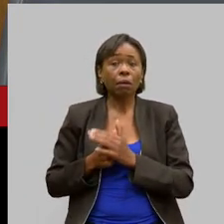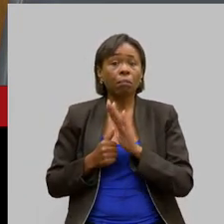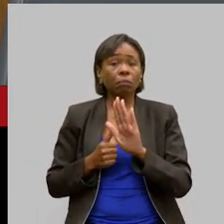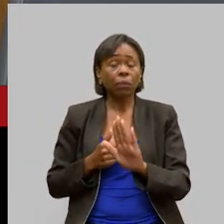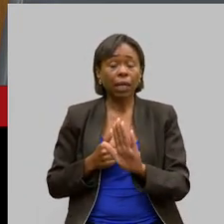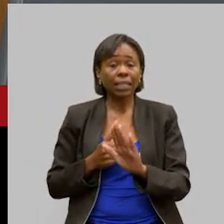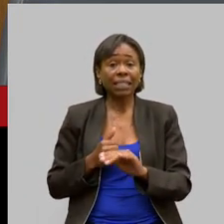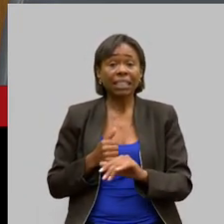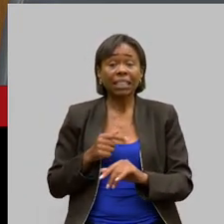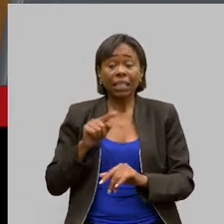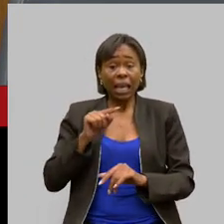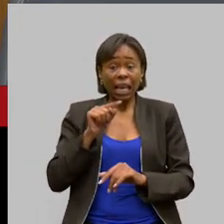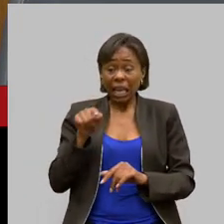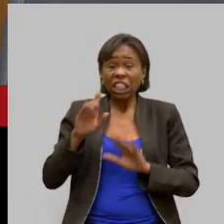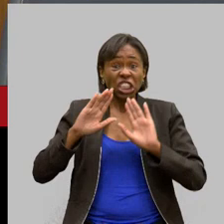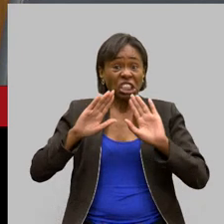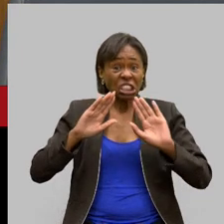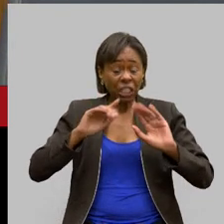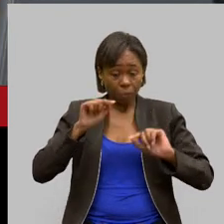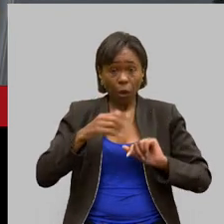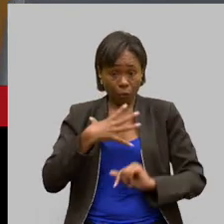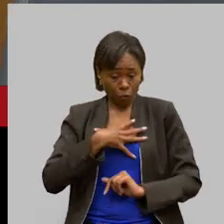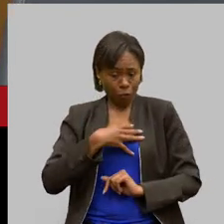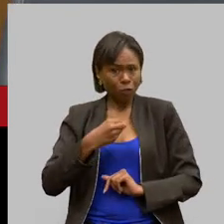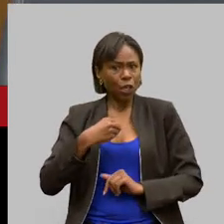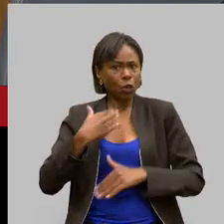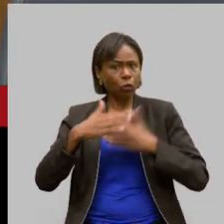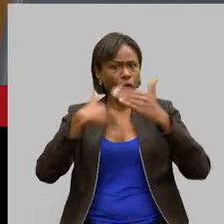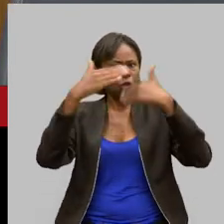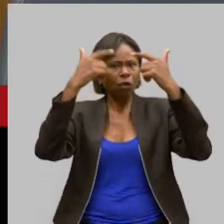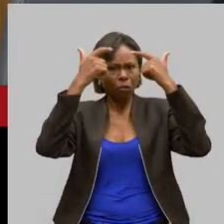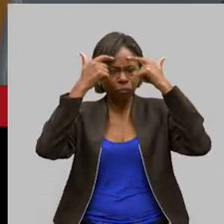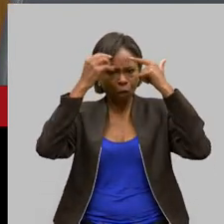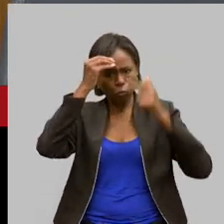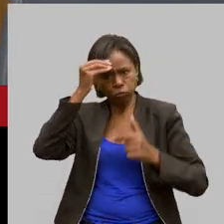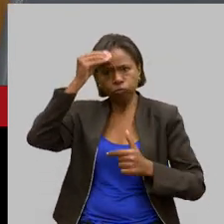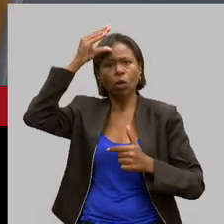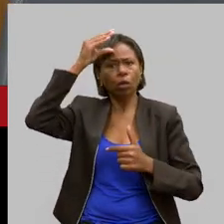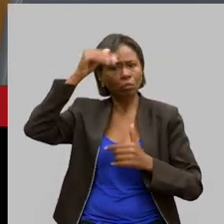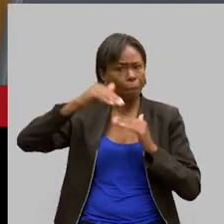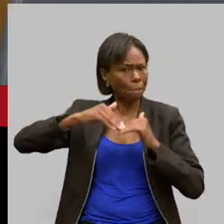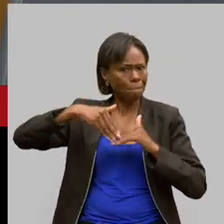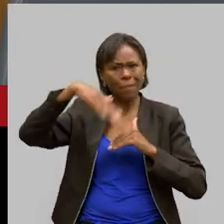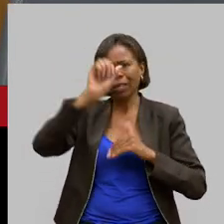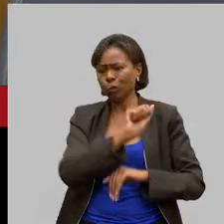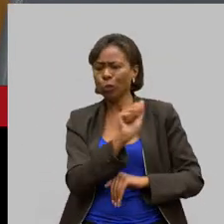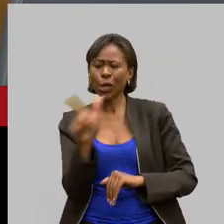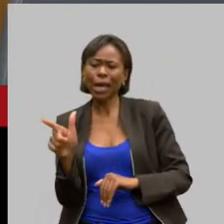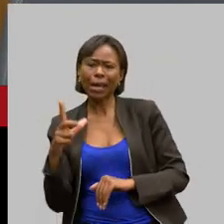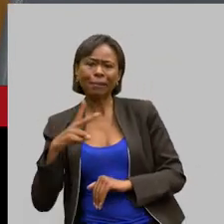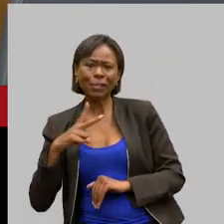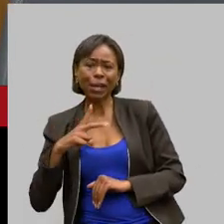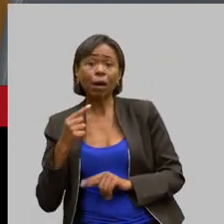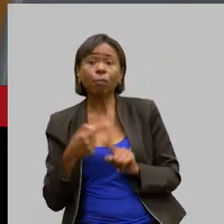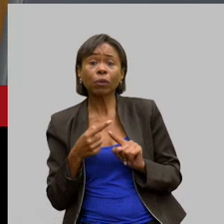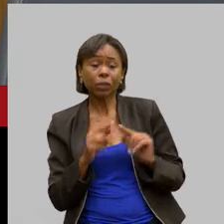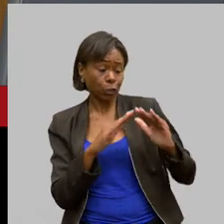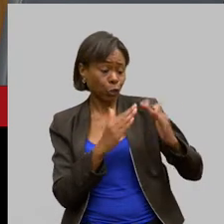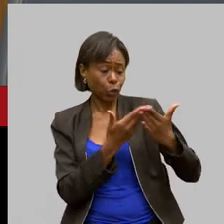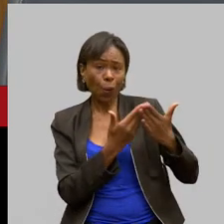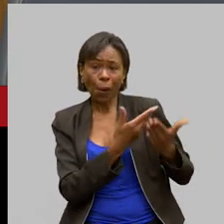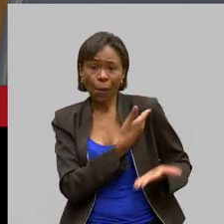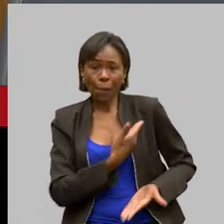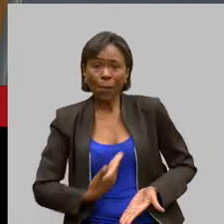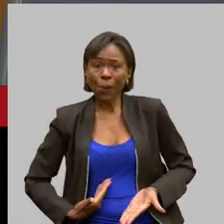inclusive dos colegas dele porque a escola pública de qualidade ofereceu isso para ele e as políticas elas